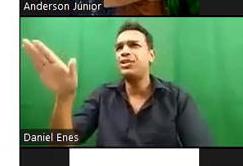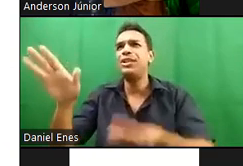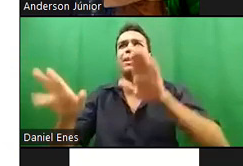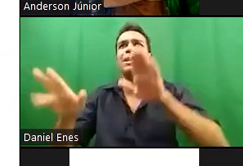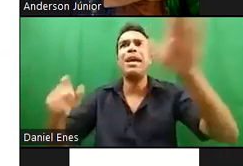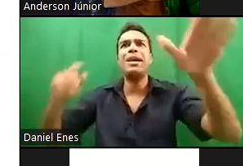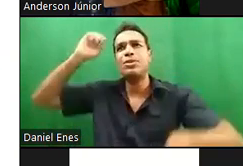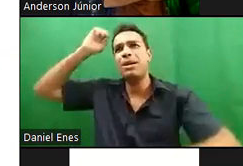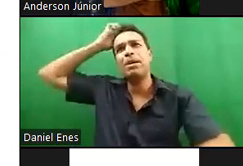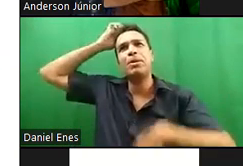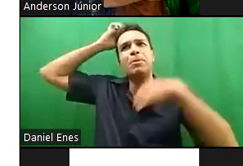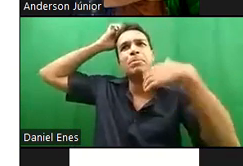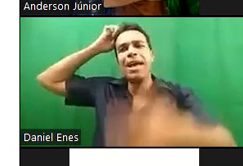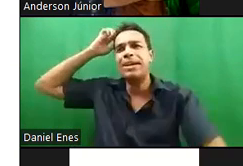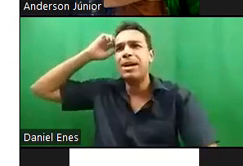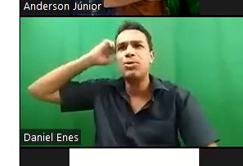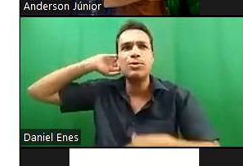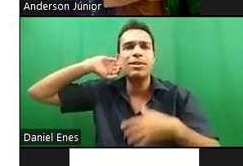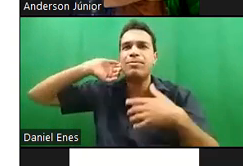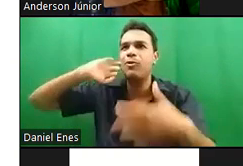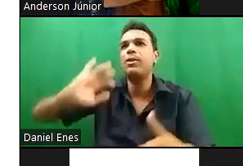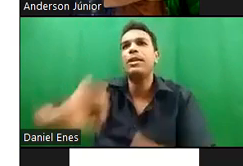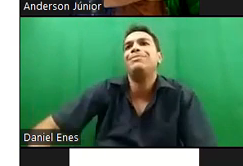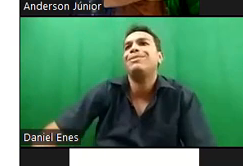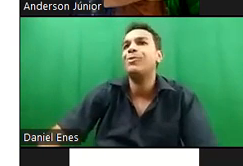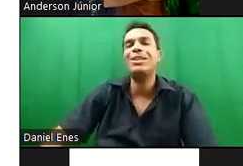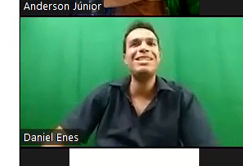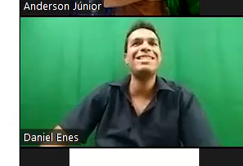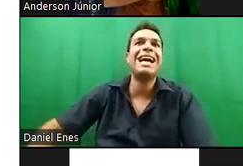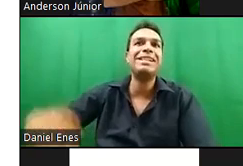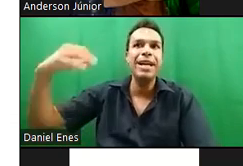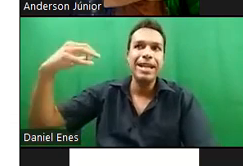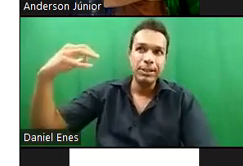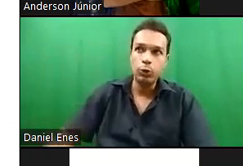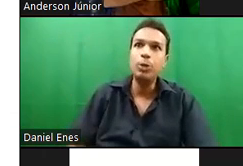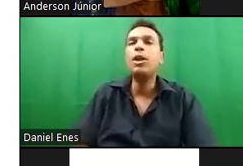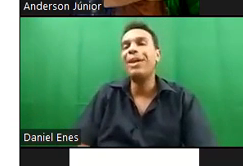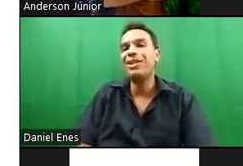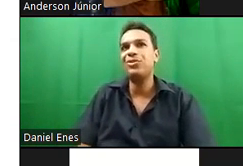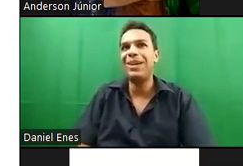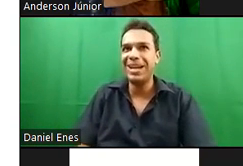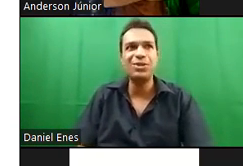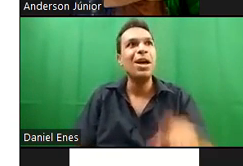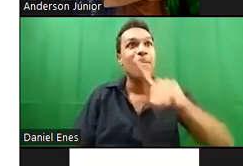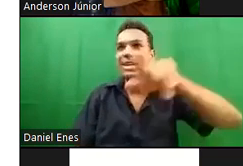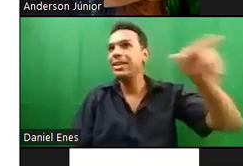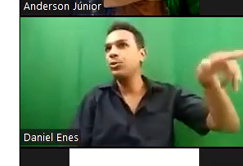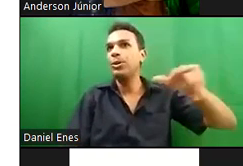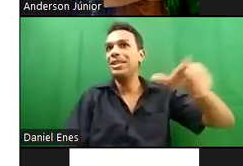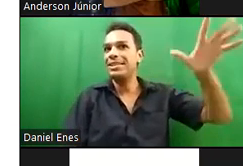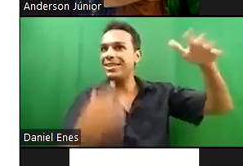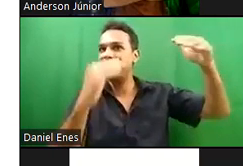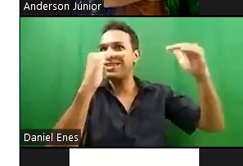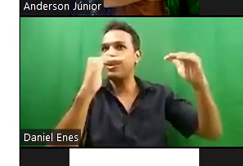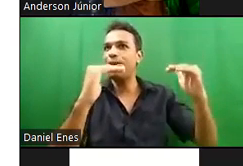da China, pega do Japão, pega da Rússia. Vão ver que são línguas de sinais totalmente diferentes. Mas tem